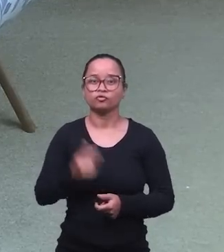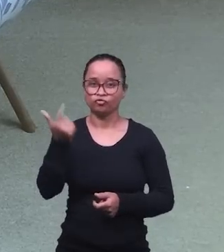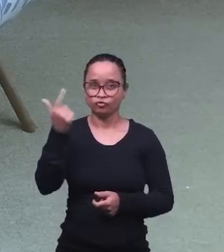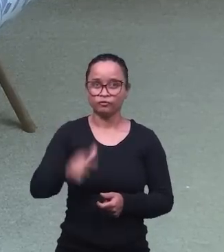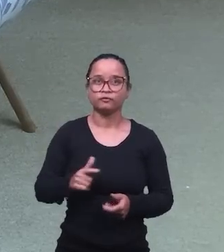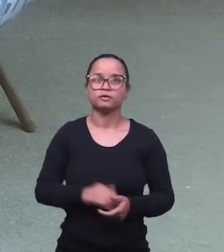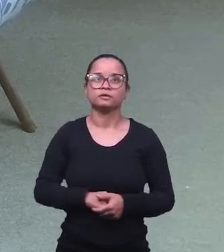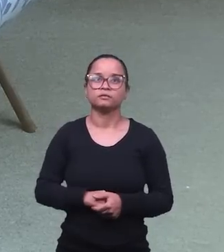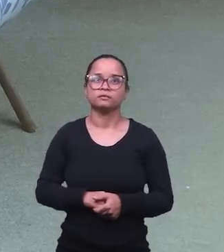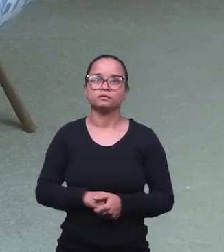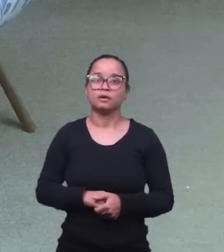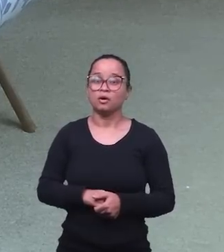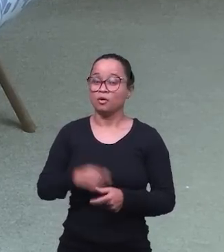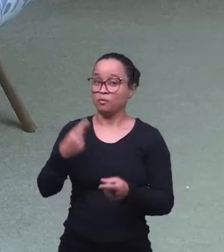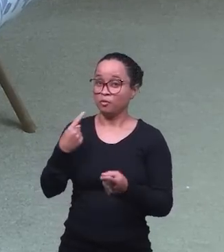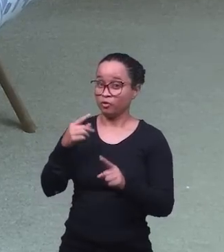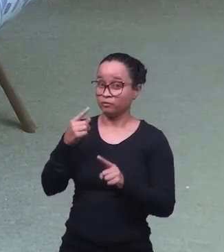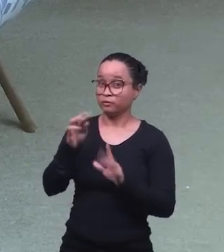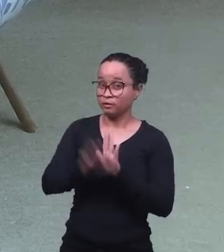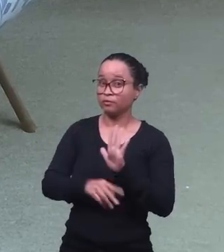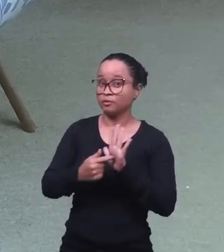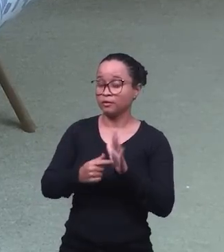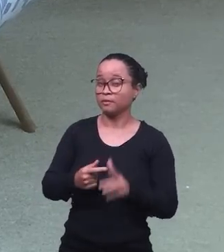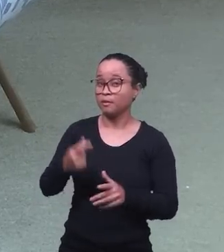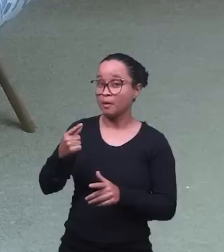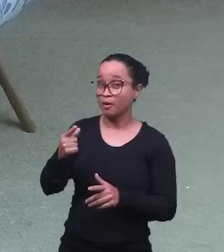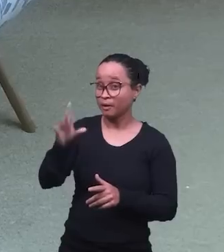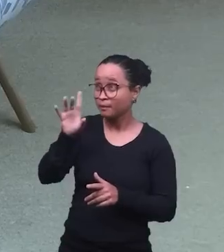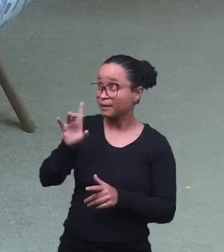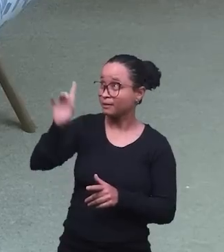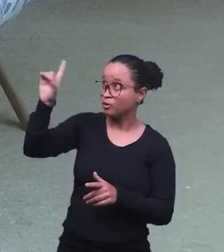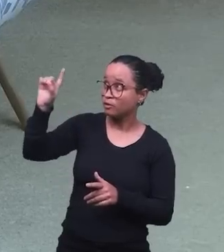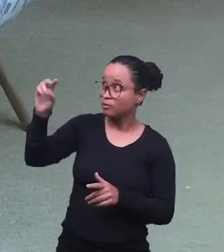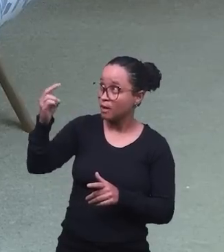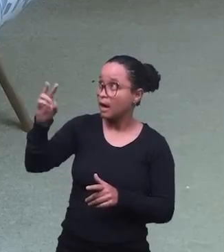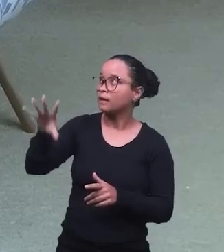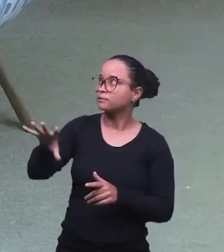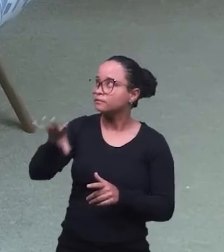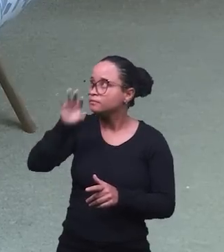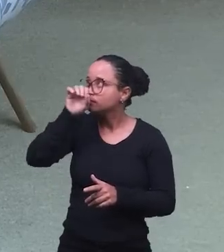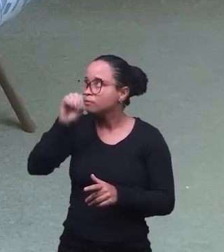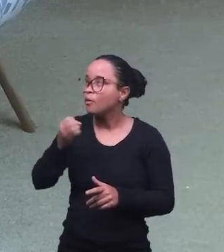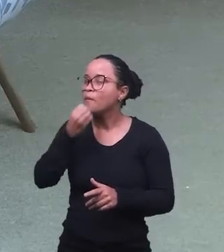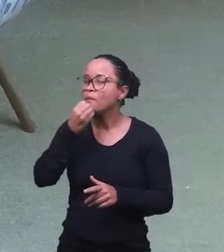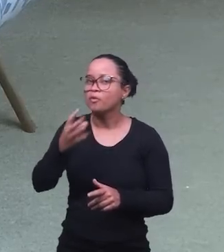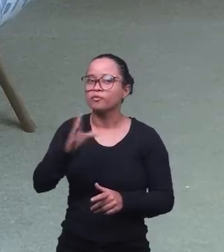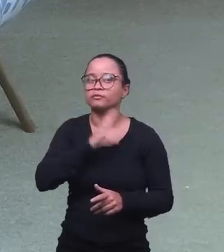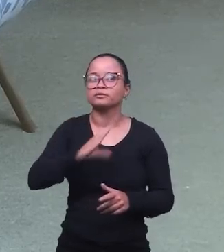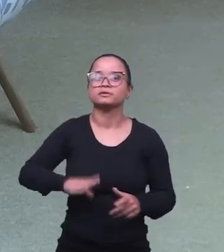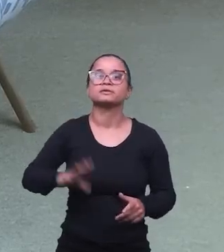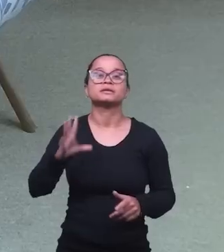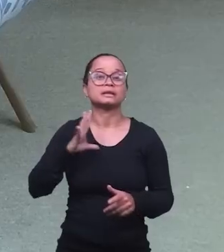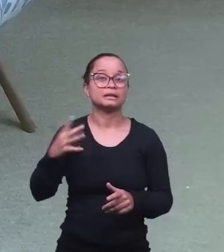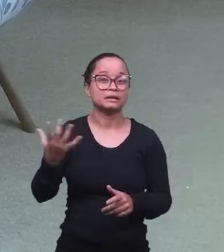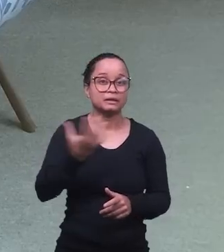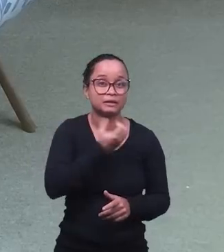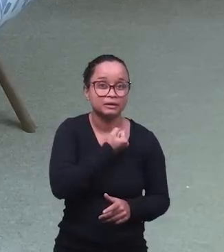Só para repetir aqui, irmãos, porque para Deus somos o bom cheiro de Cristo, nos que se